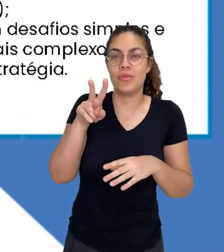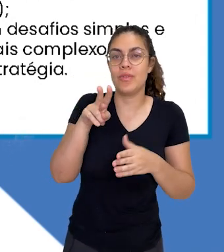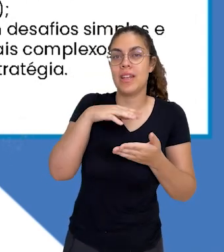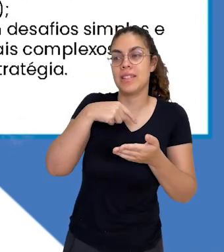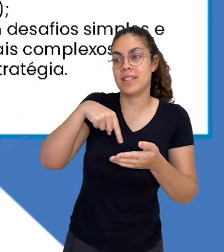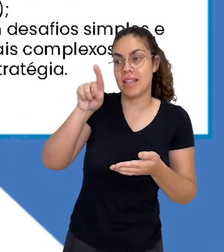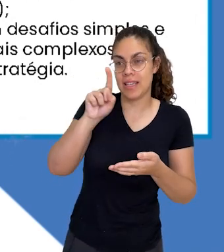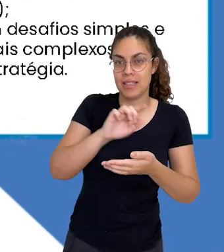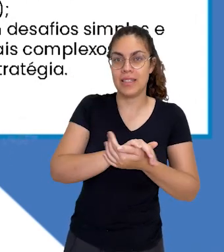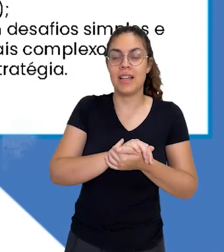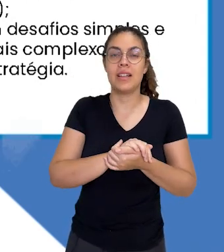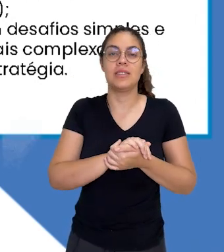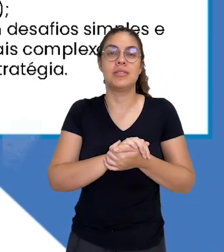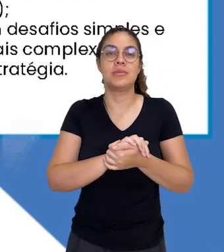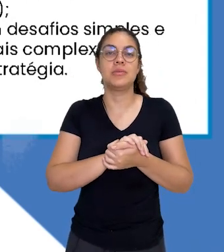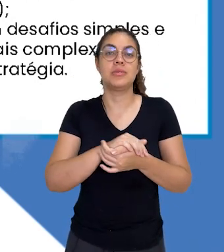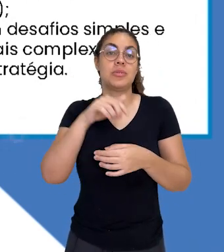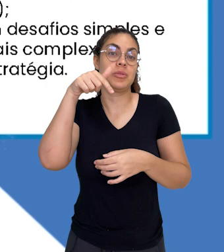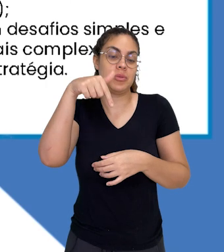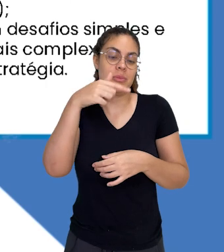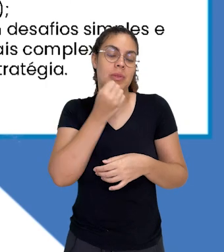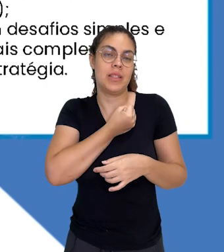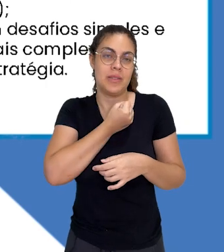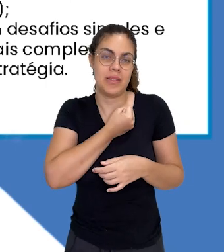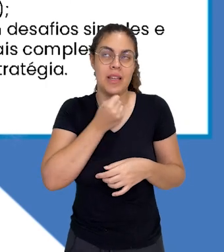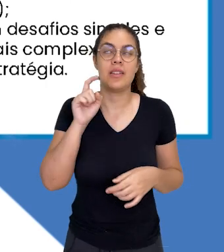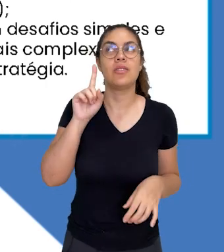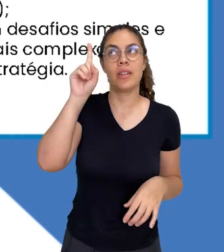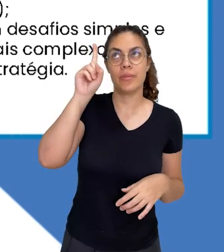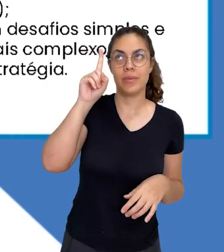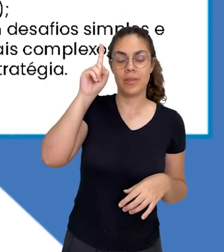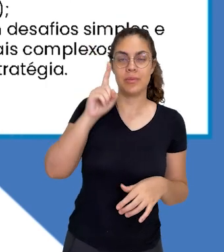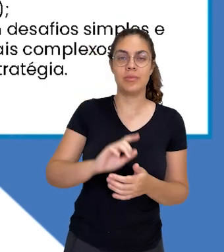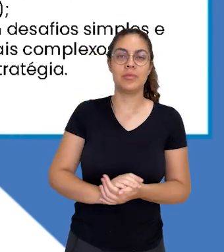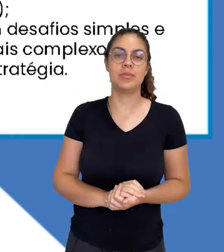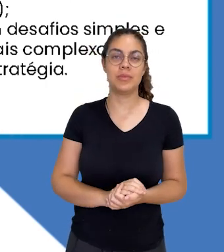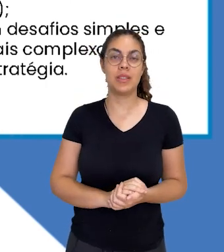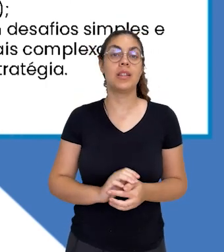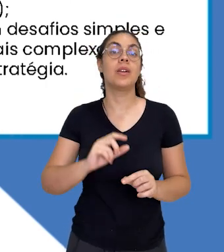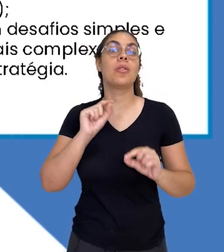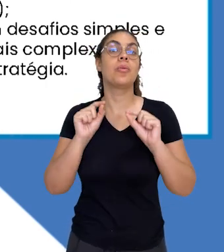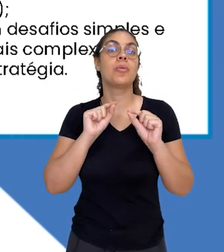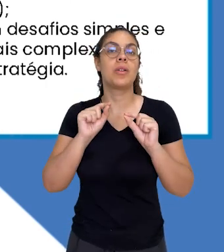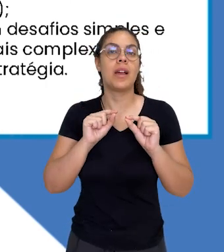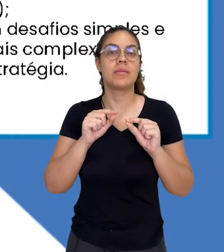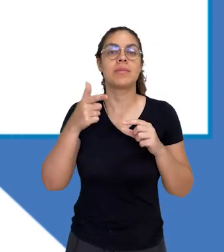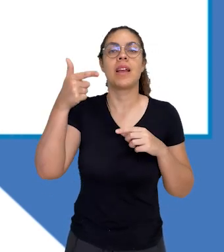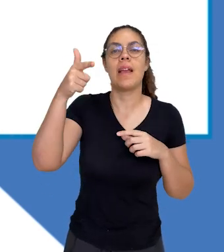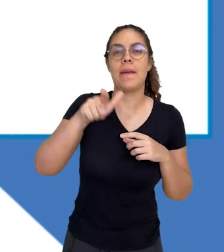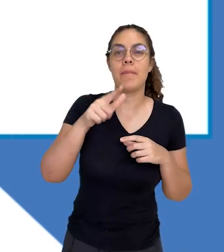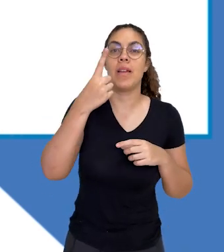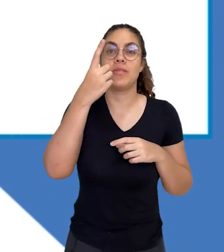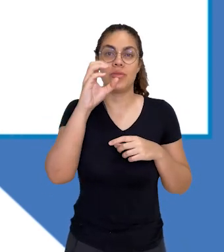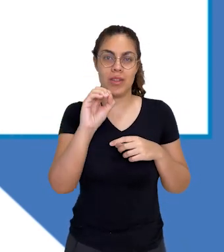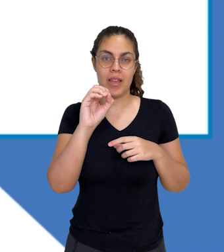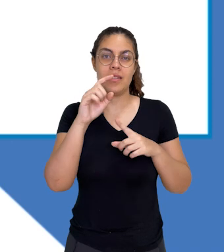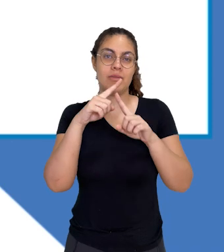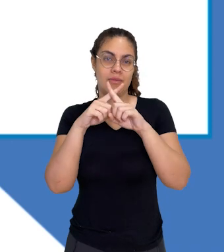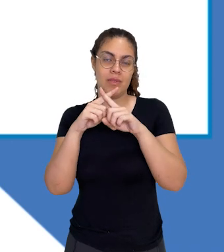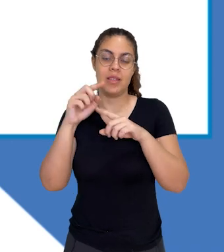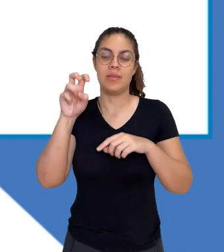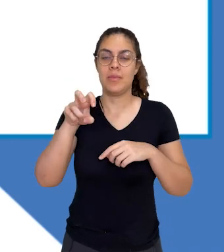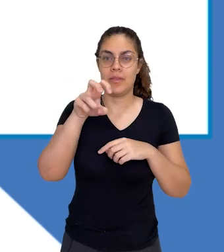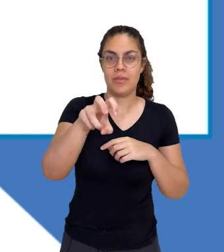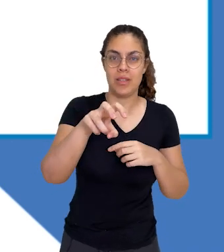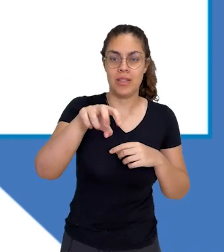como saída e o algoritmo para coletar o número 7 que está no canto superior direito do labirinto seria o seguinte repete 10 vezes para